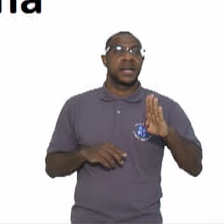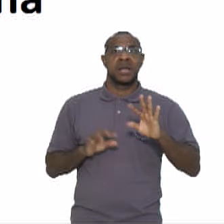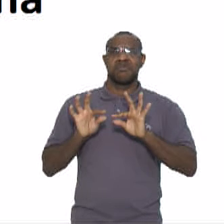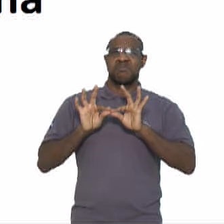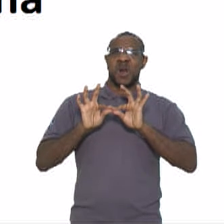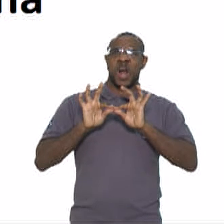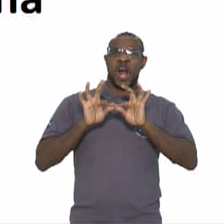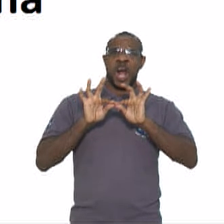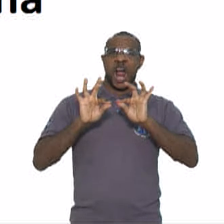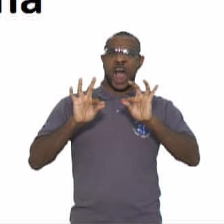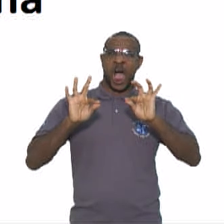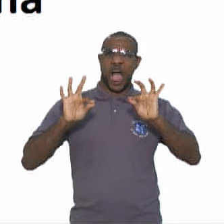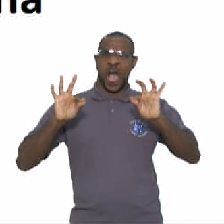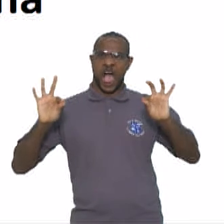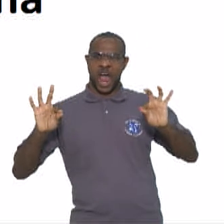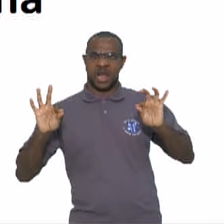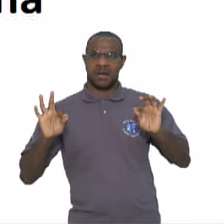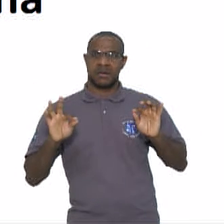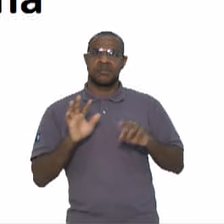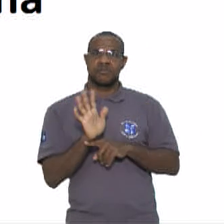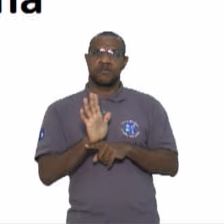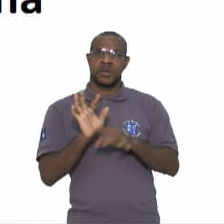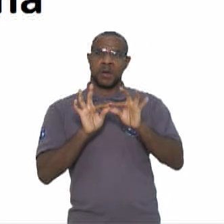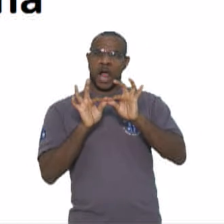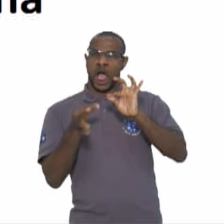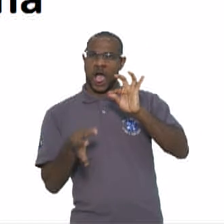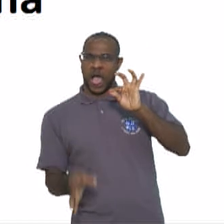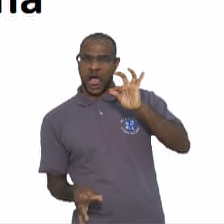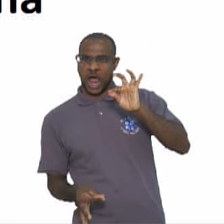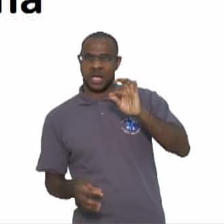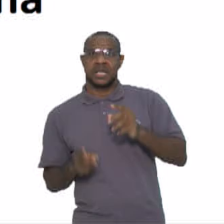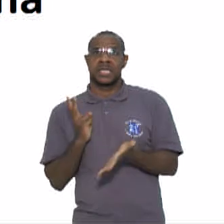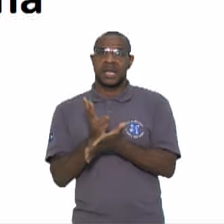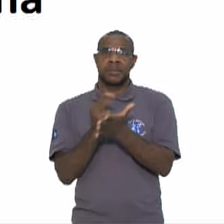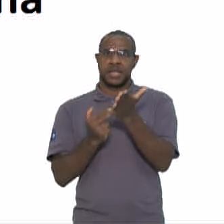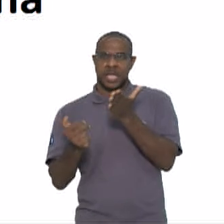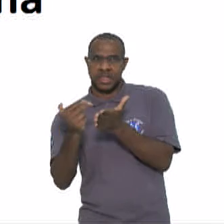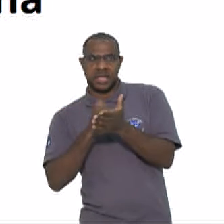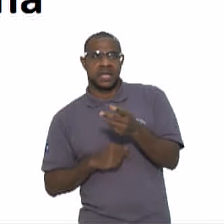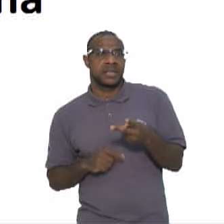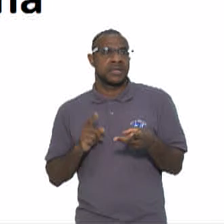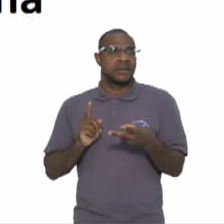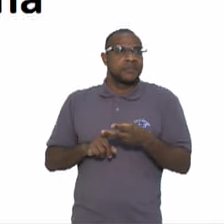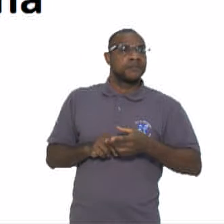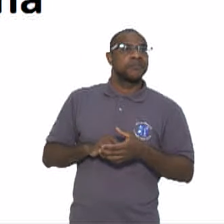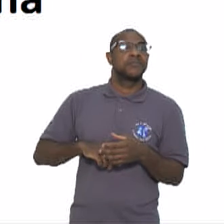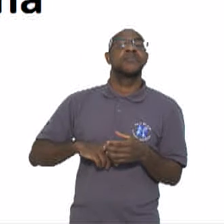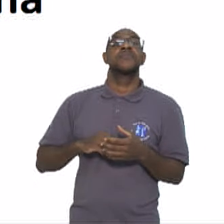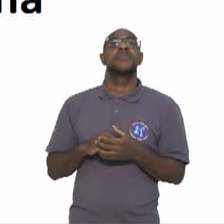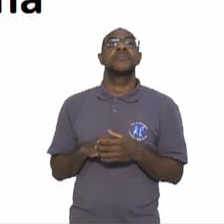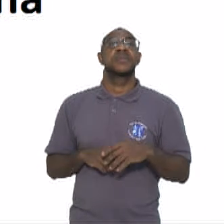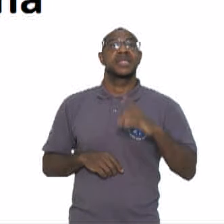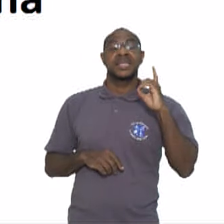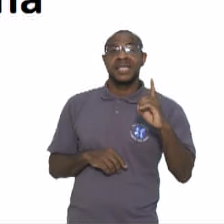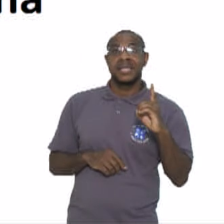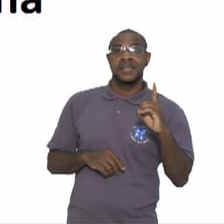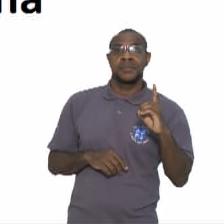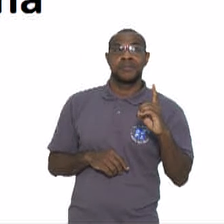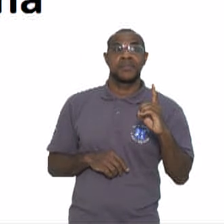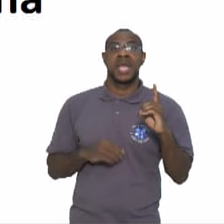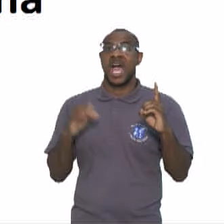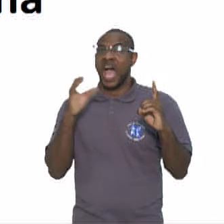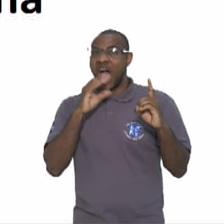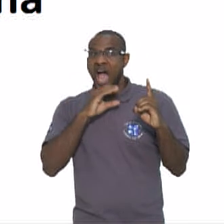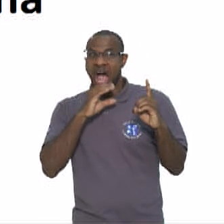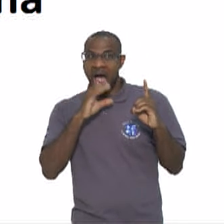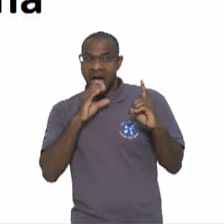sempre são em desenhos. C. São mais breves e há muitos exemplos de produção independente. D. São mais breves